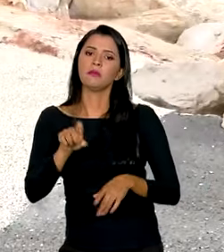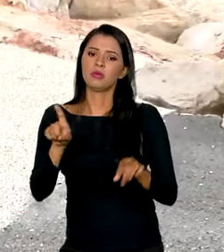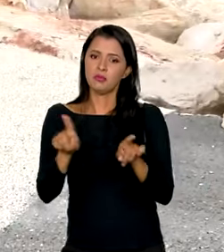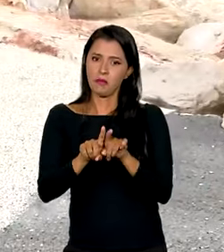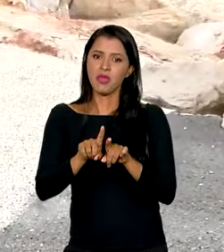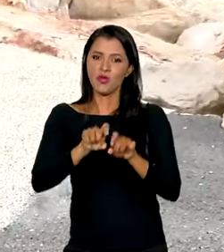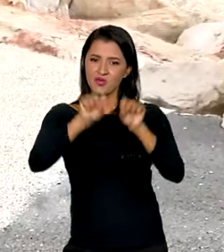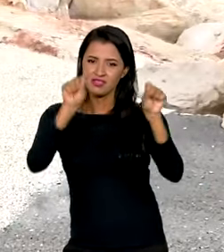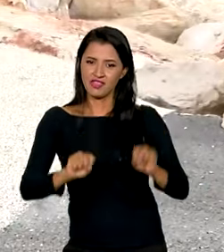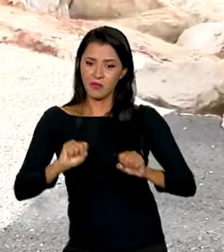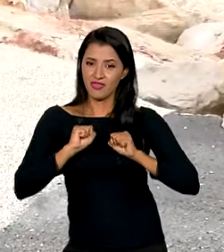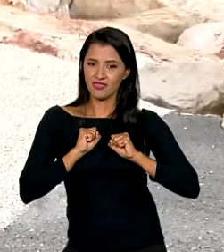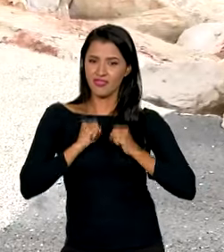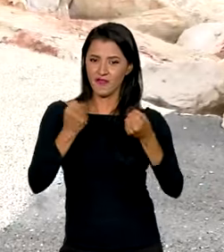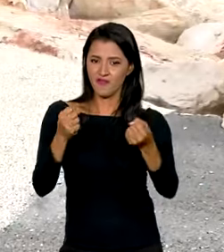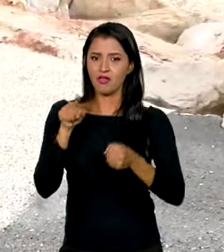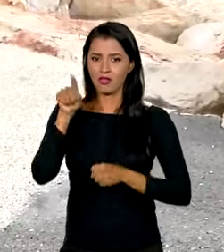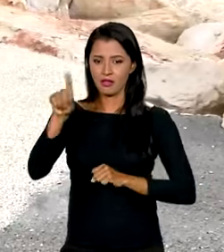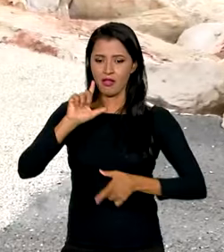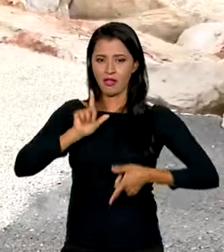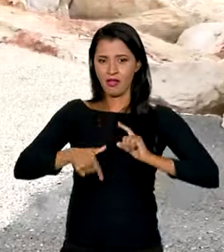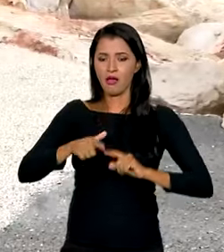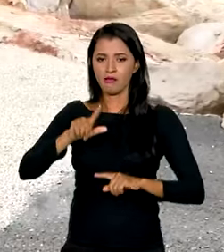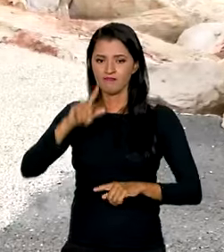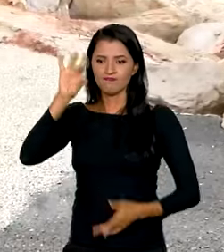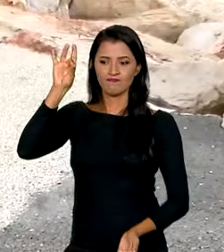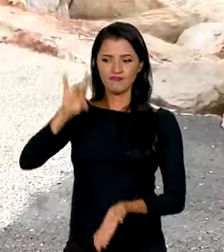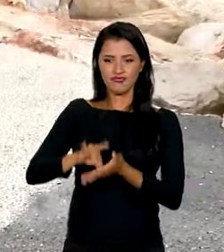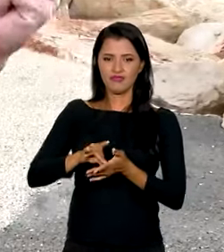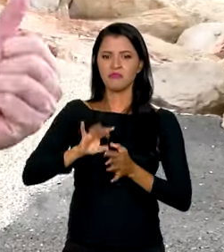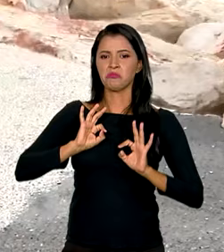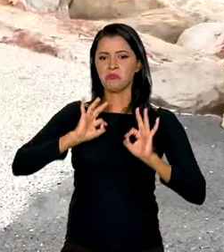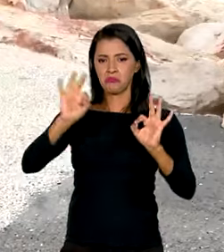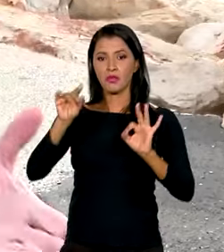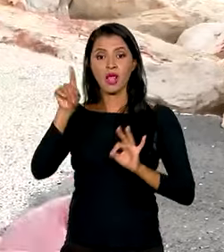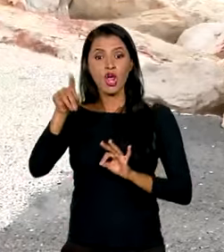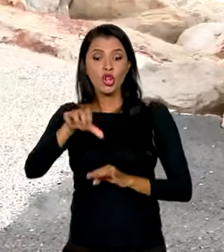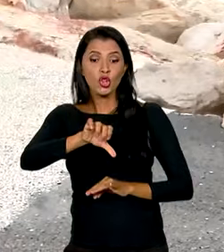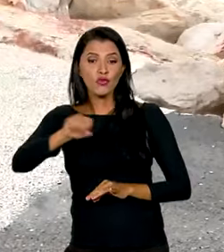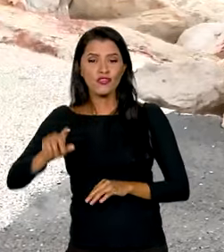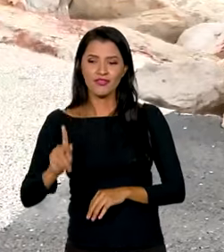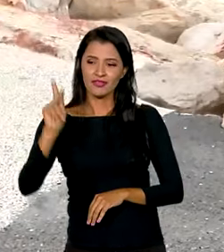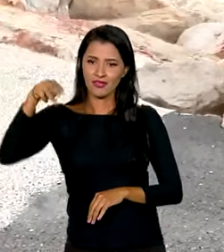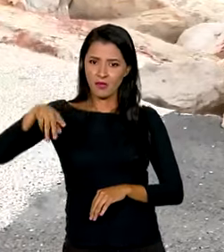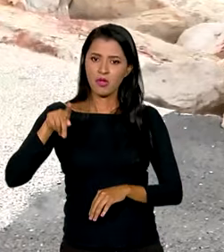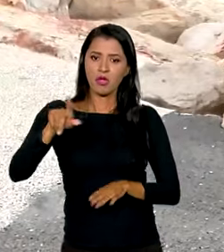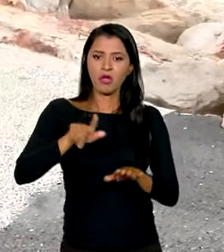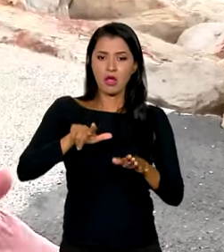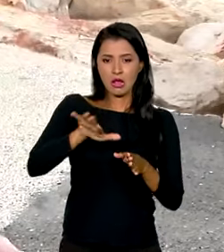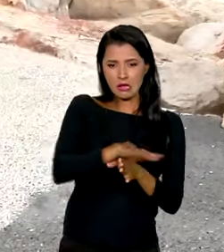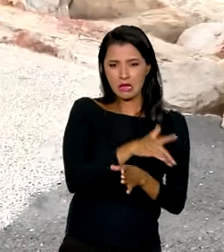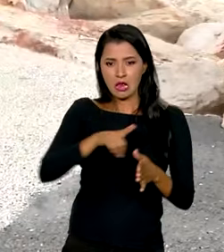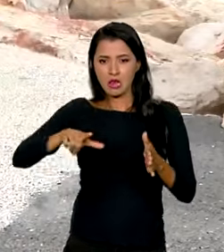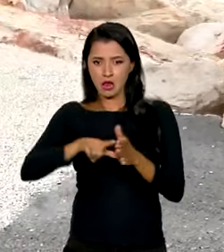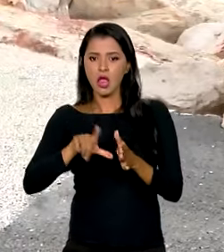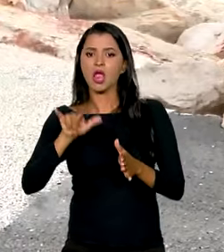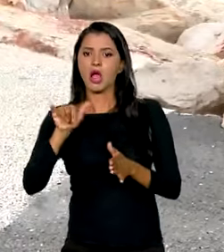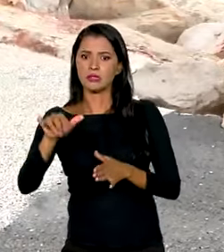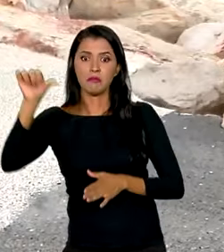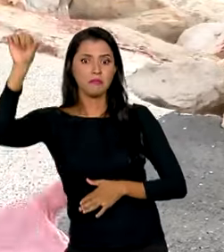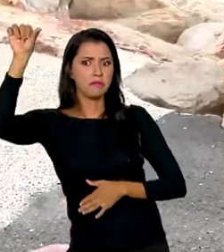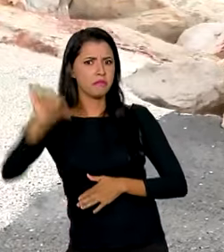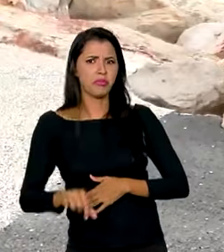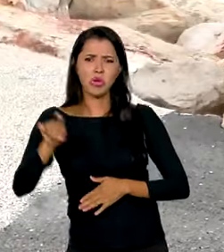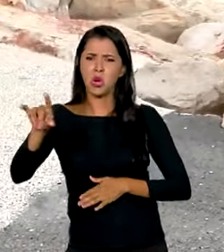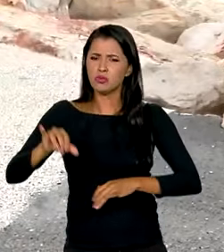de Israel é muito eficiente. Já 90 quilômetros para lá, em Gaza, para os palestinos, a situação é muito pior. Eles estão sofrendo